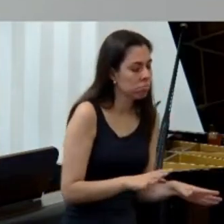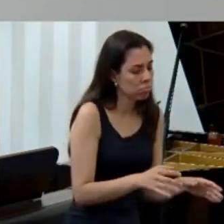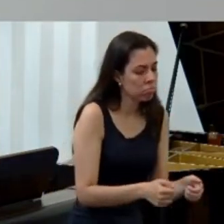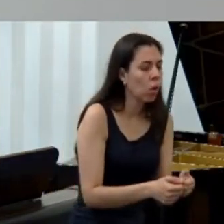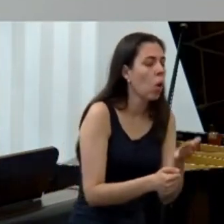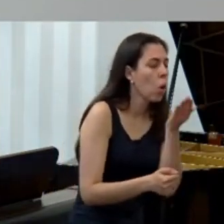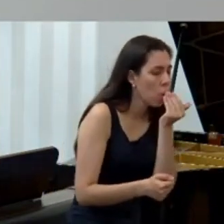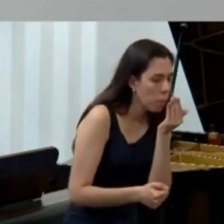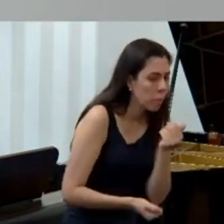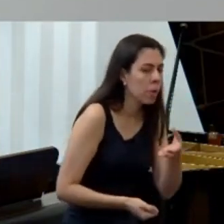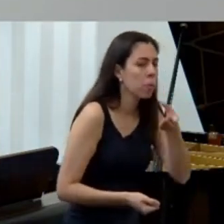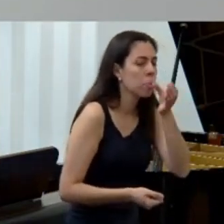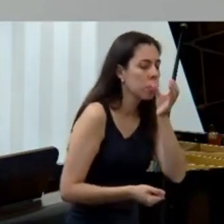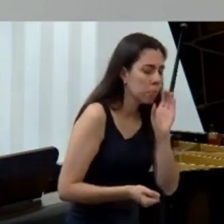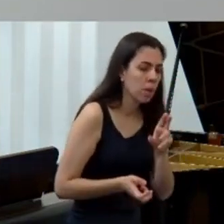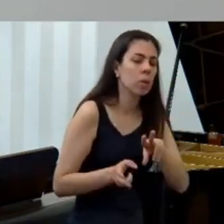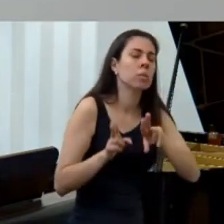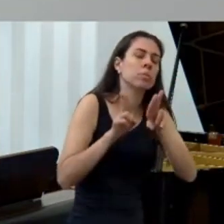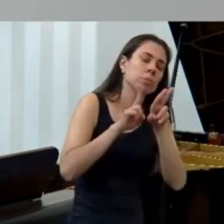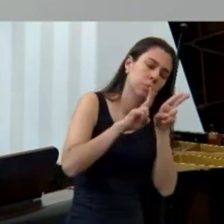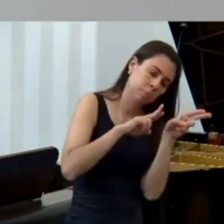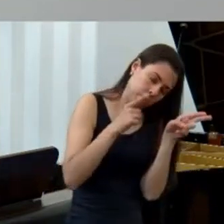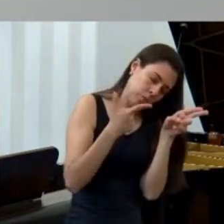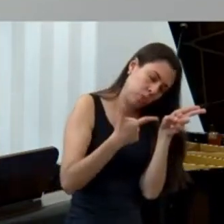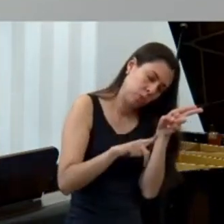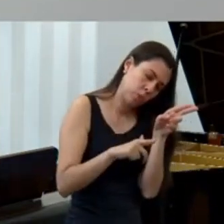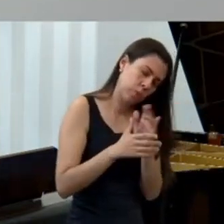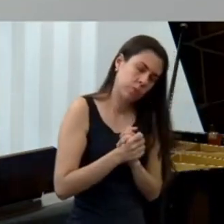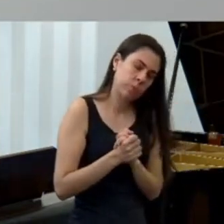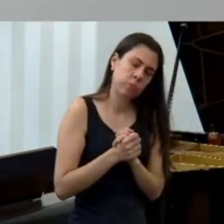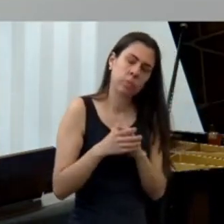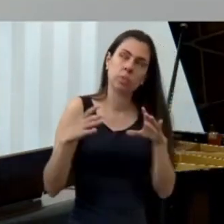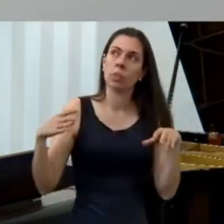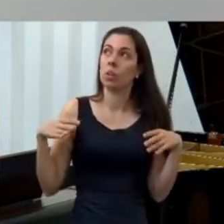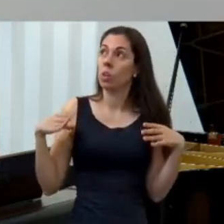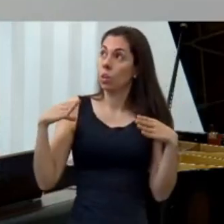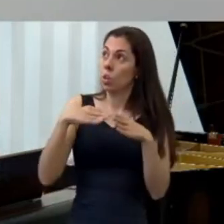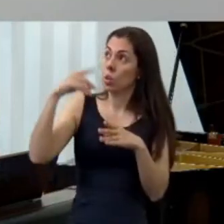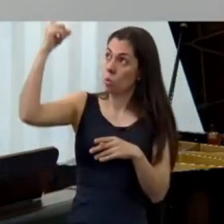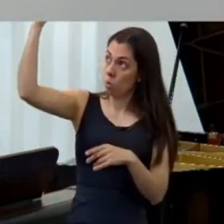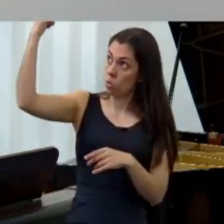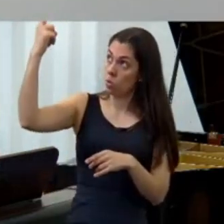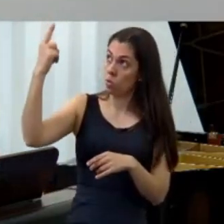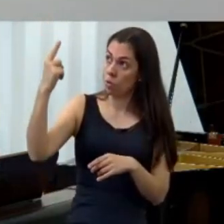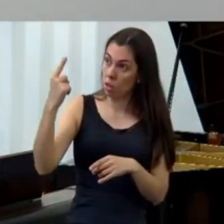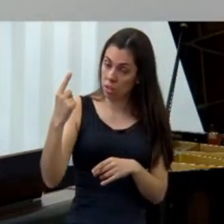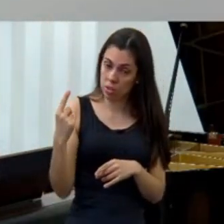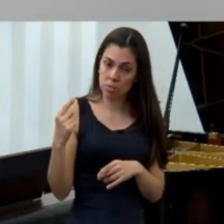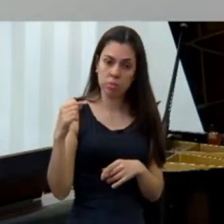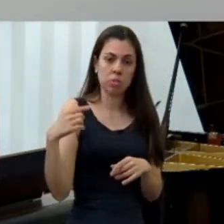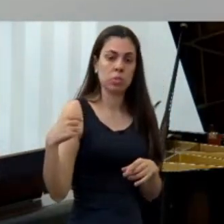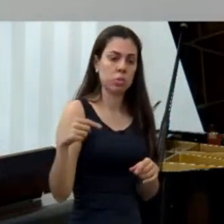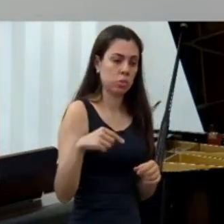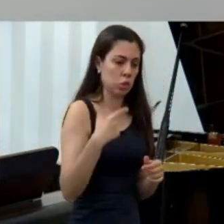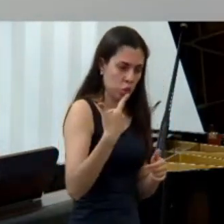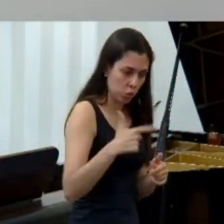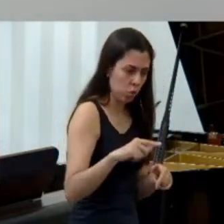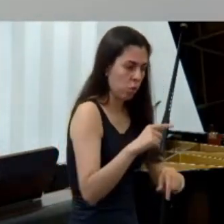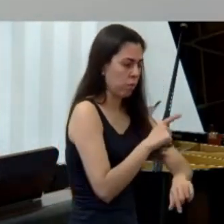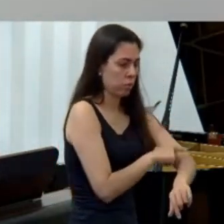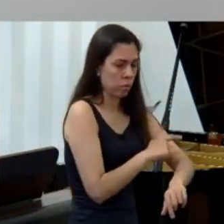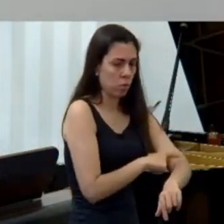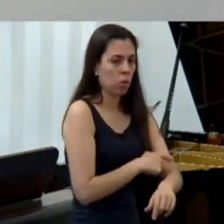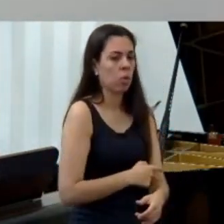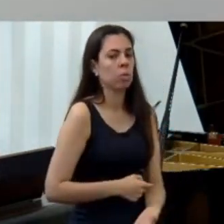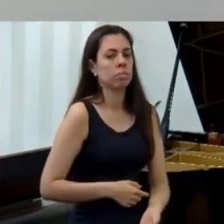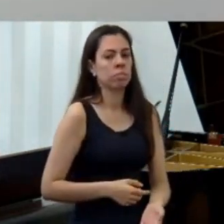tocou-o e lhe disse, levanta-te e come, porque o caminho te será sobremodo longo. Levantou-se, pois,